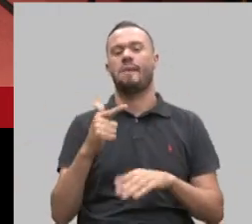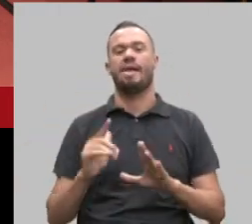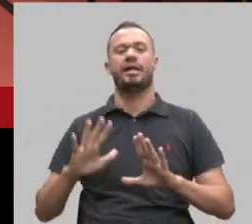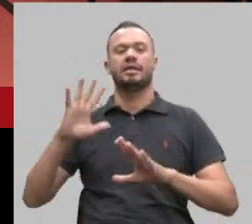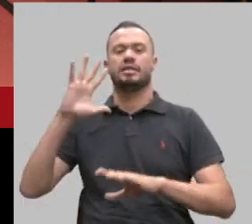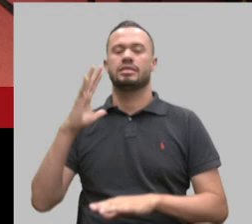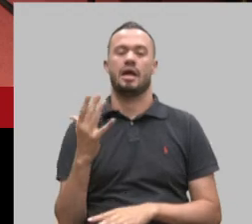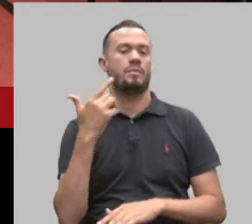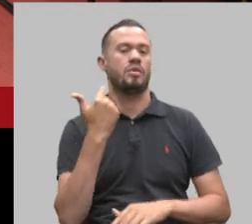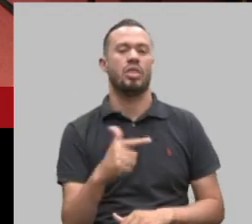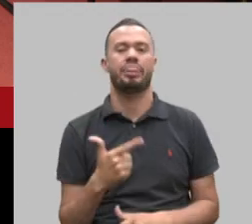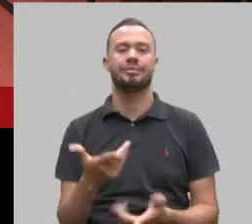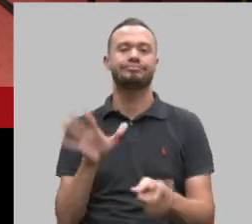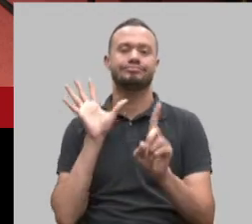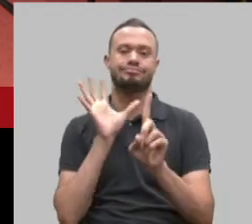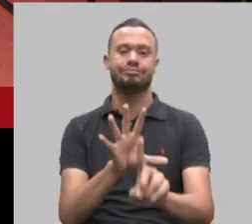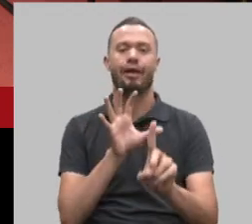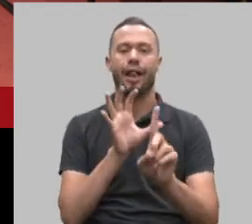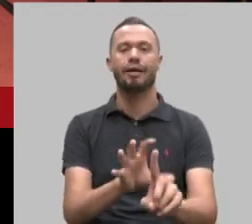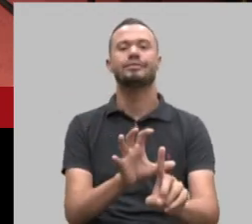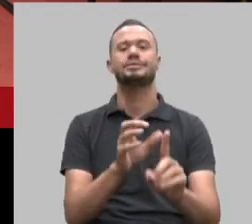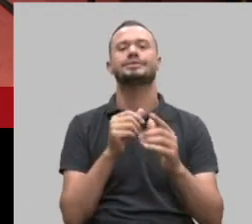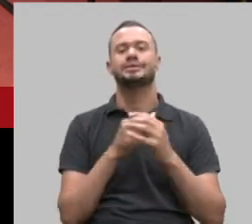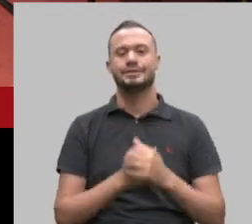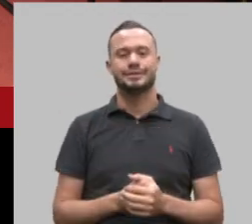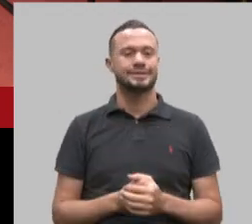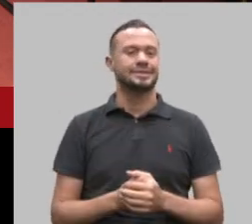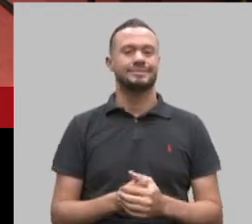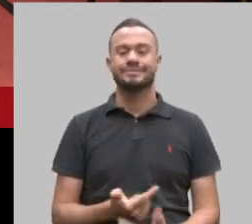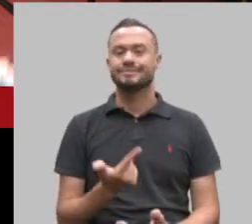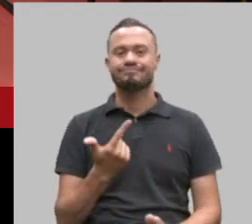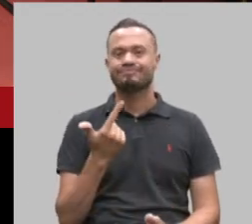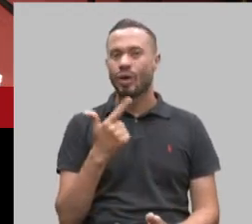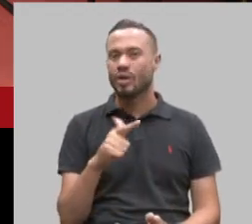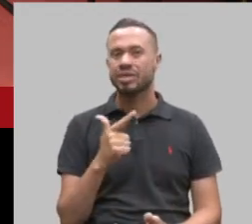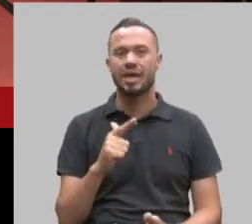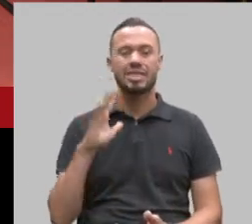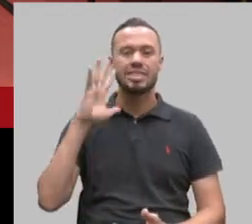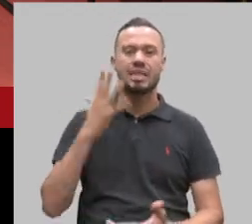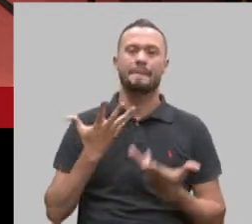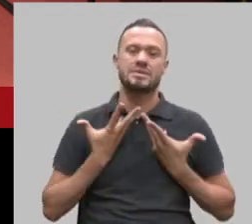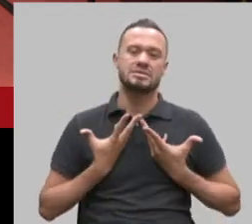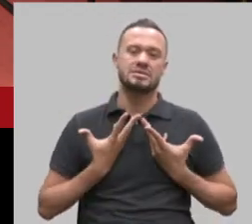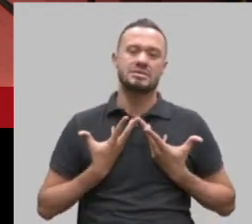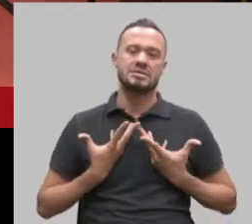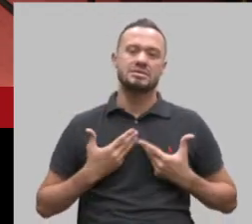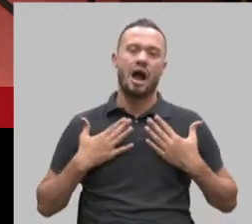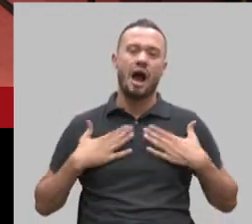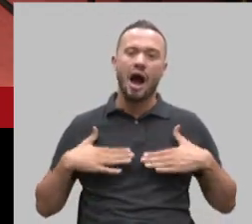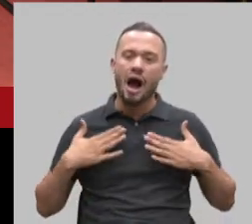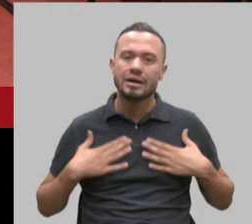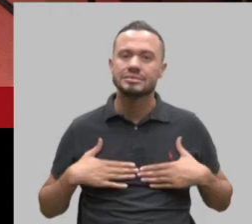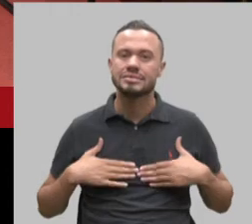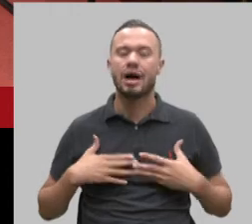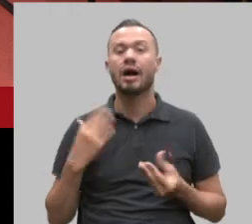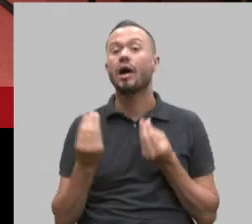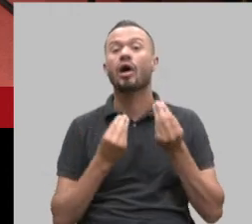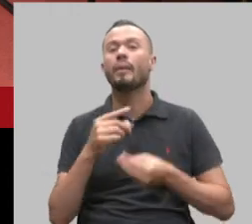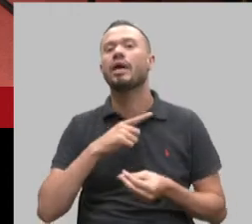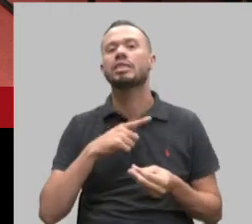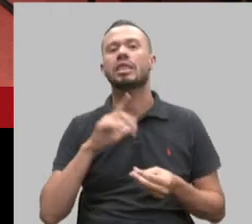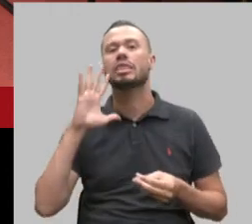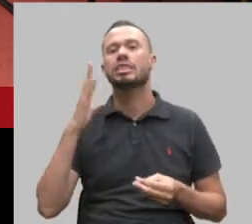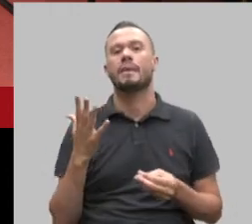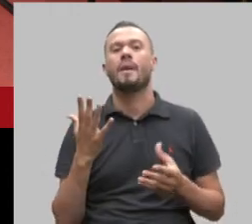estímulo se ele não tem nem tempo para descansar para ele mesmo ele vai ter tempo para preparar coisa